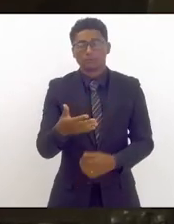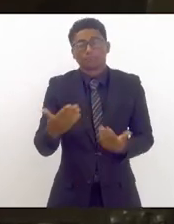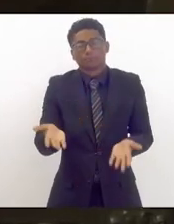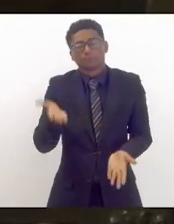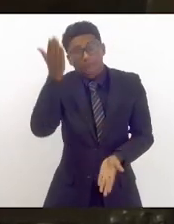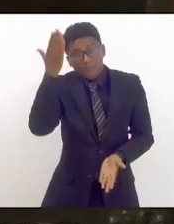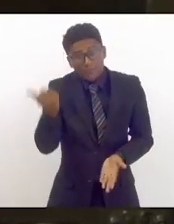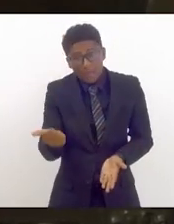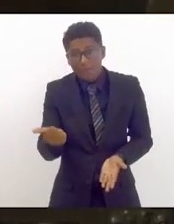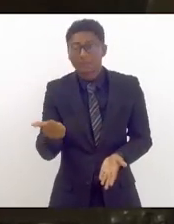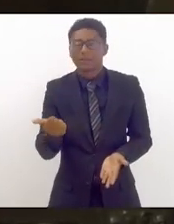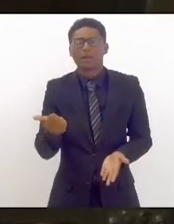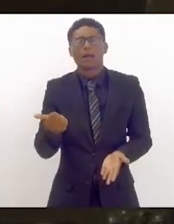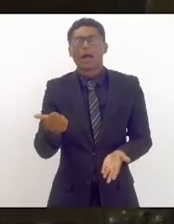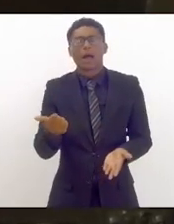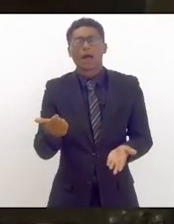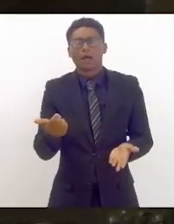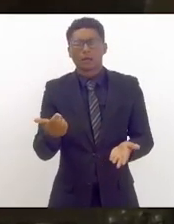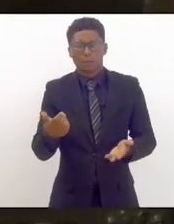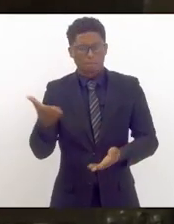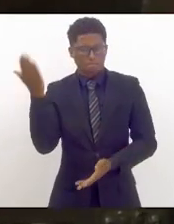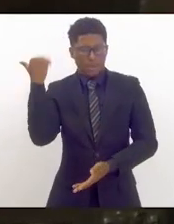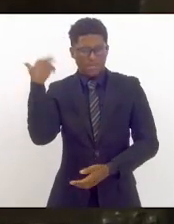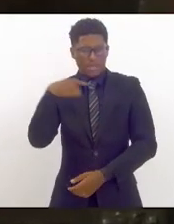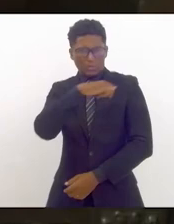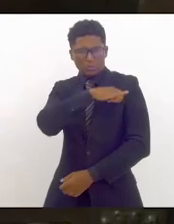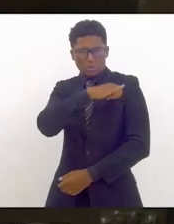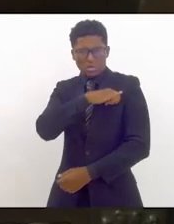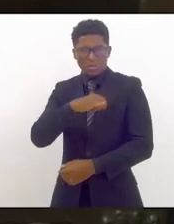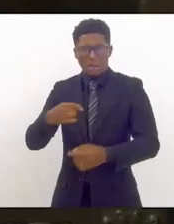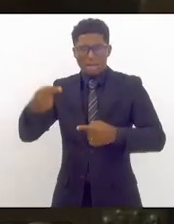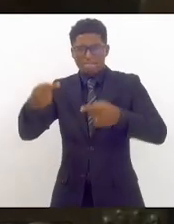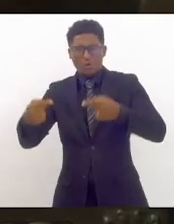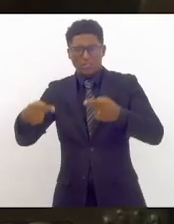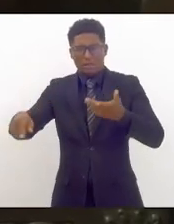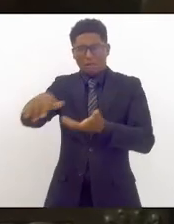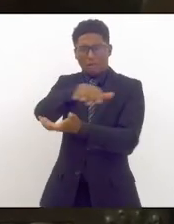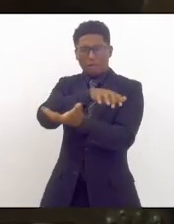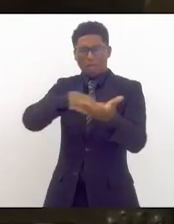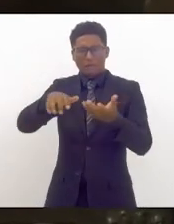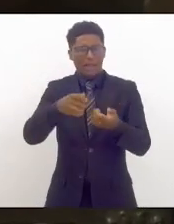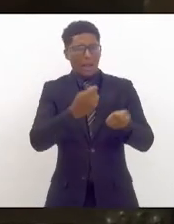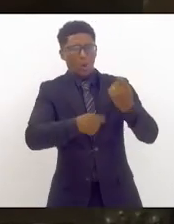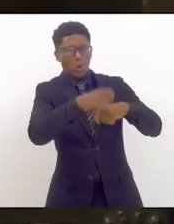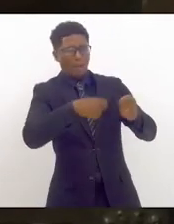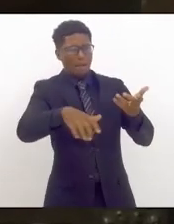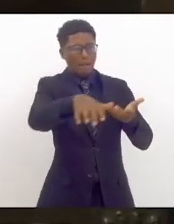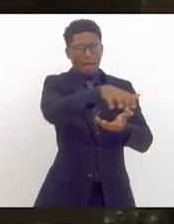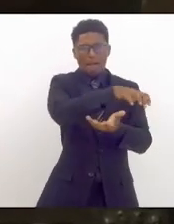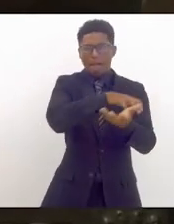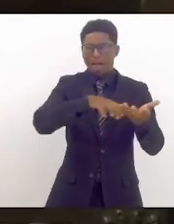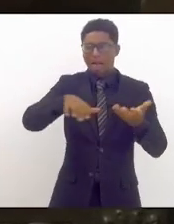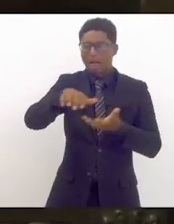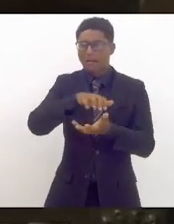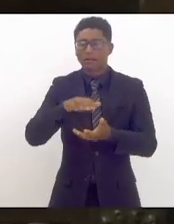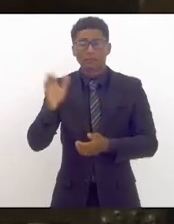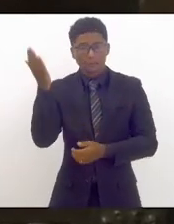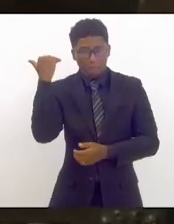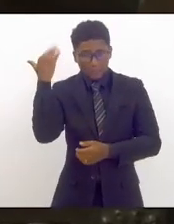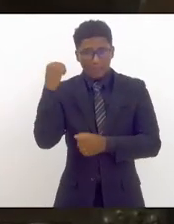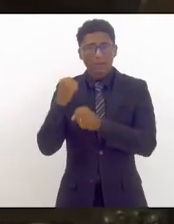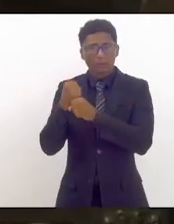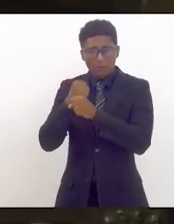Janeiro isolado, mergulhado em crises políticas, econômicas e moral, e que até bem pouco tempo atrás